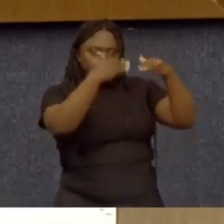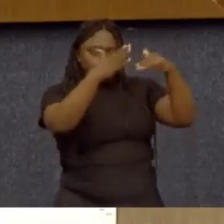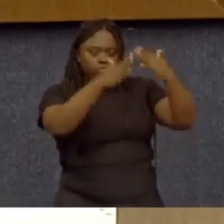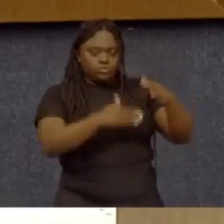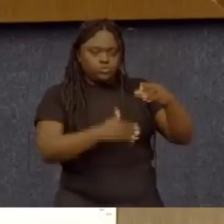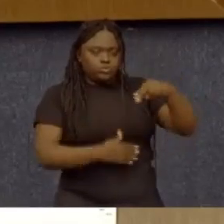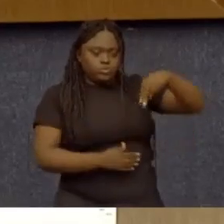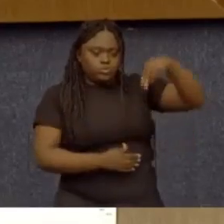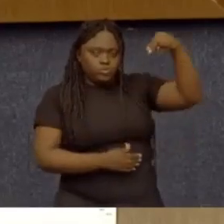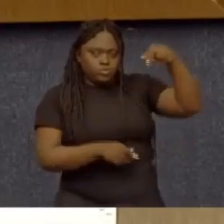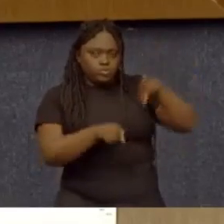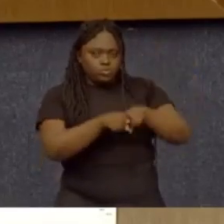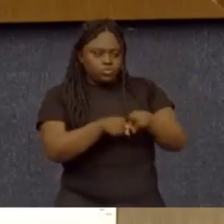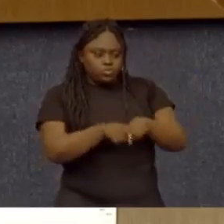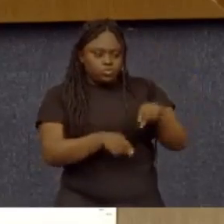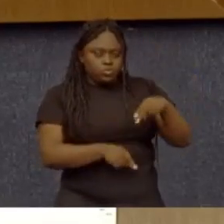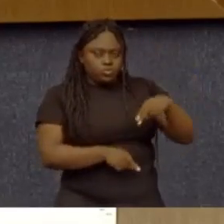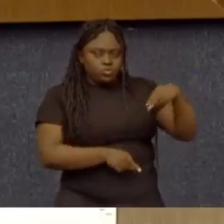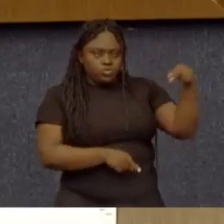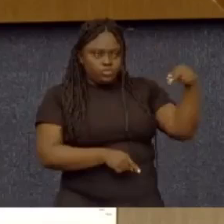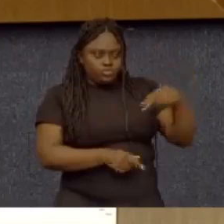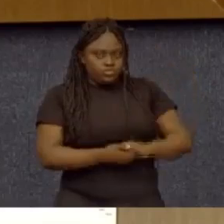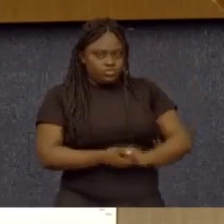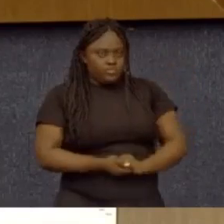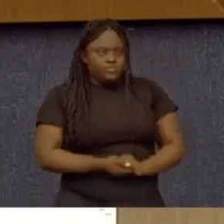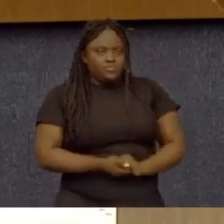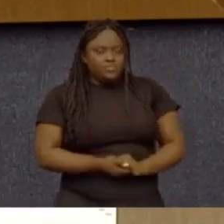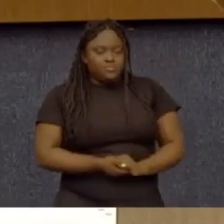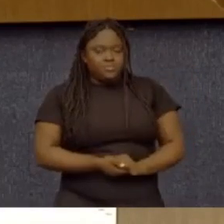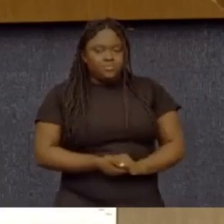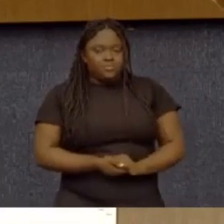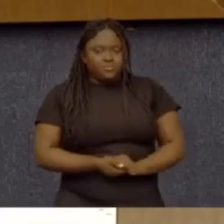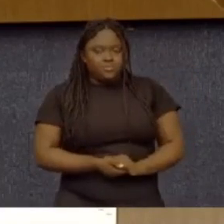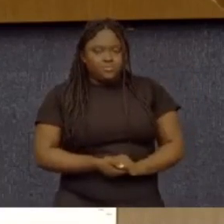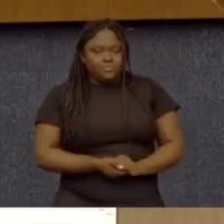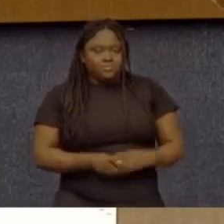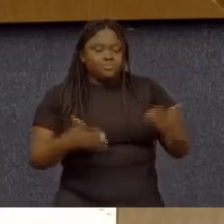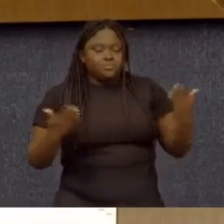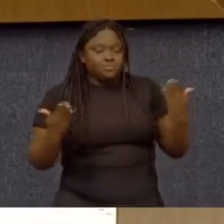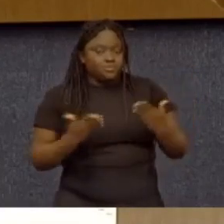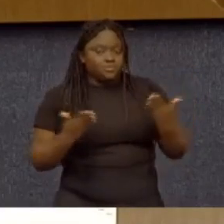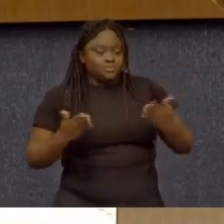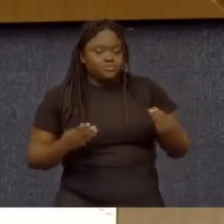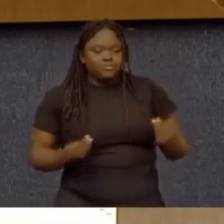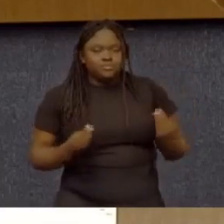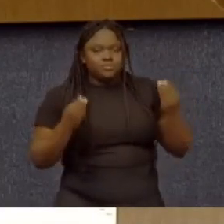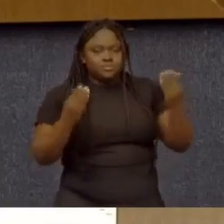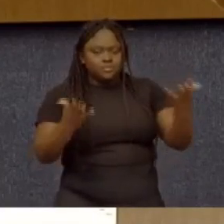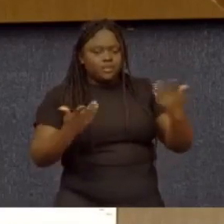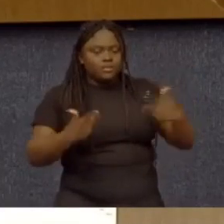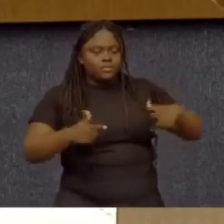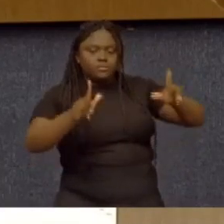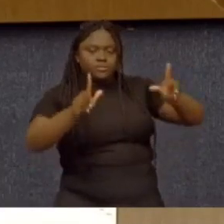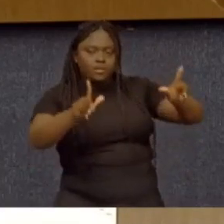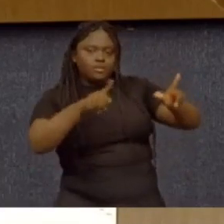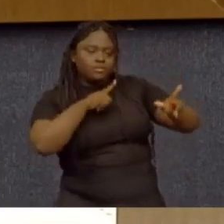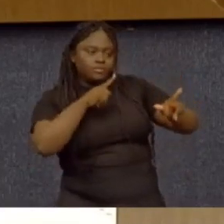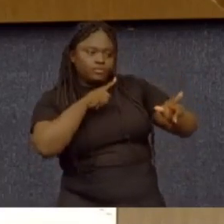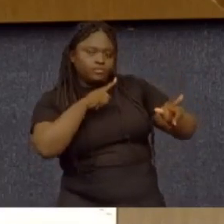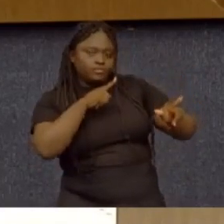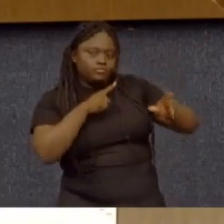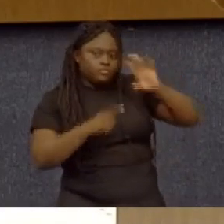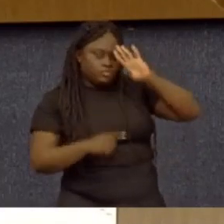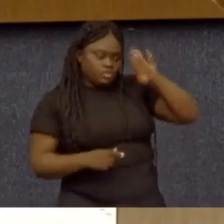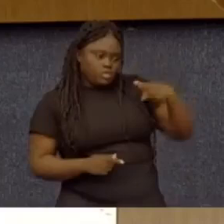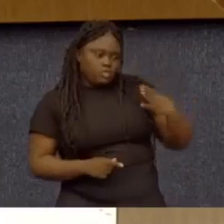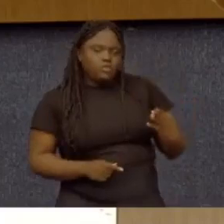Desenvolvimento Norte e Nordeste, IDENE. Senhoras e senhores, passamos à entrega do pergaminho que contém o